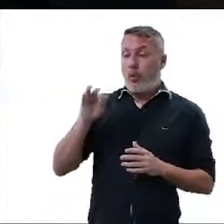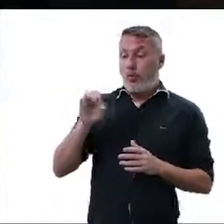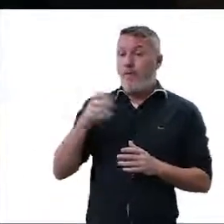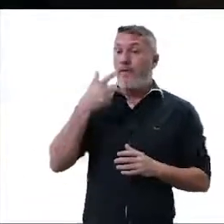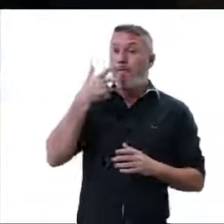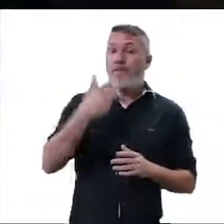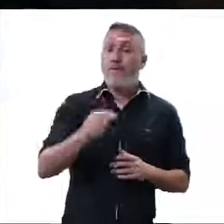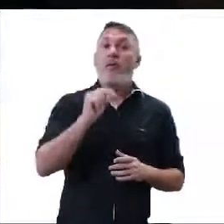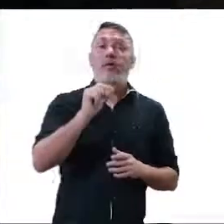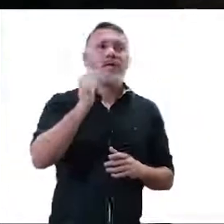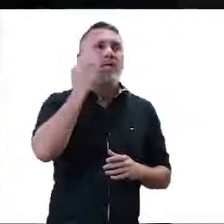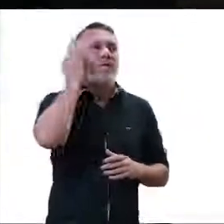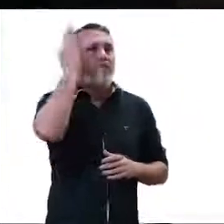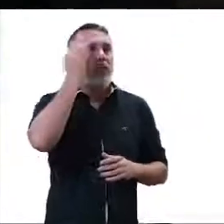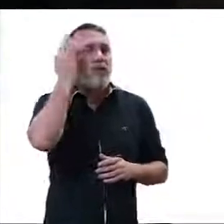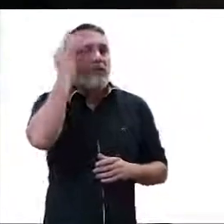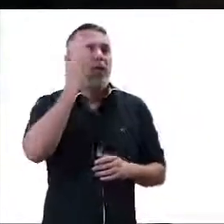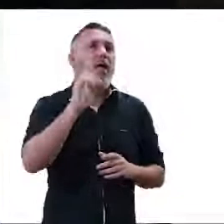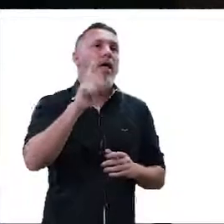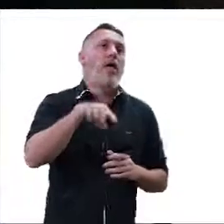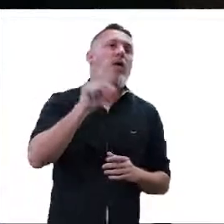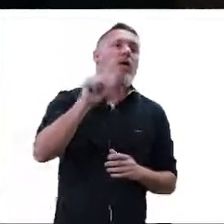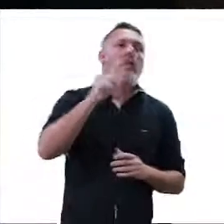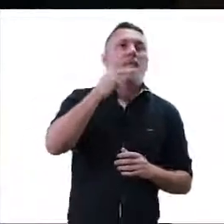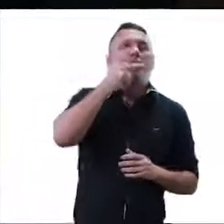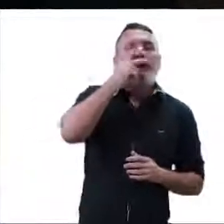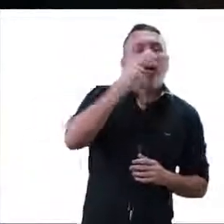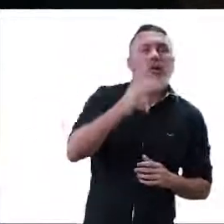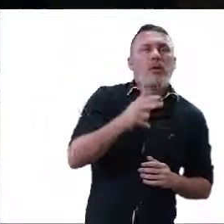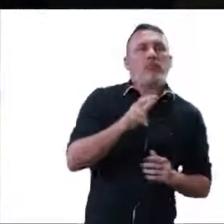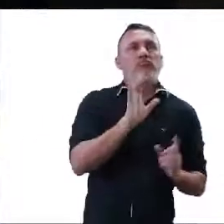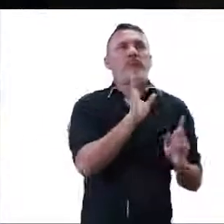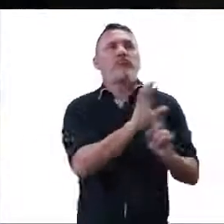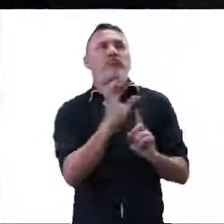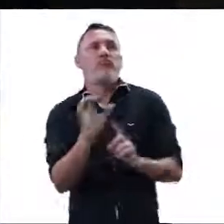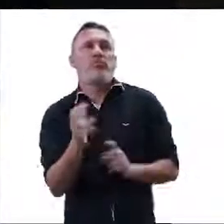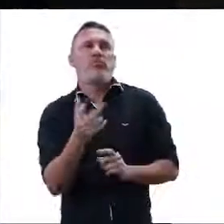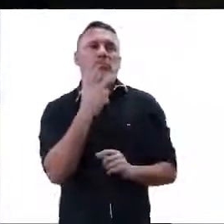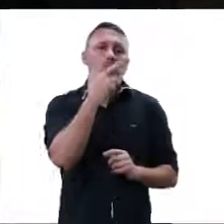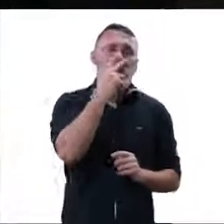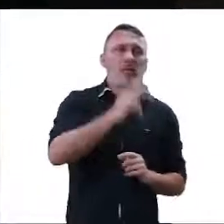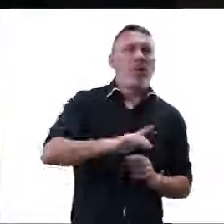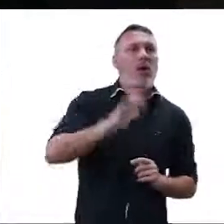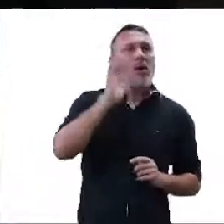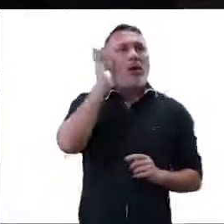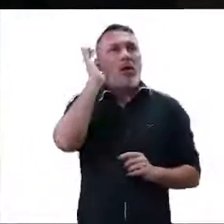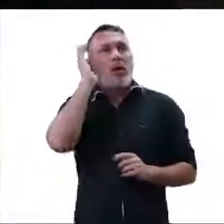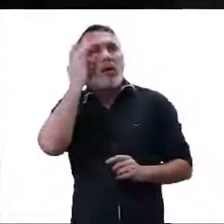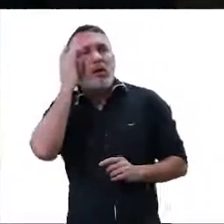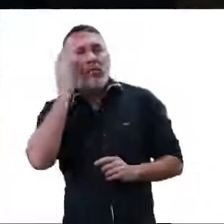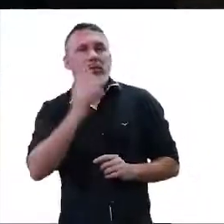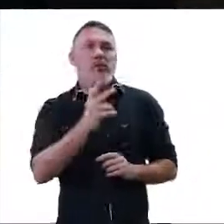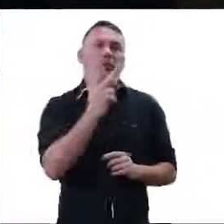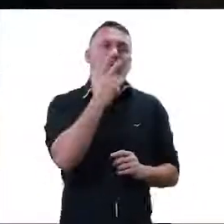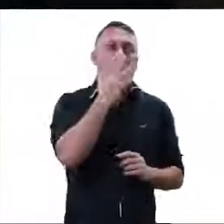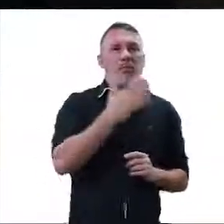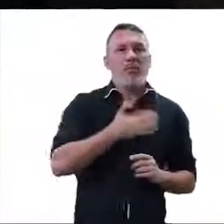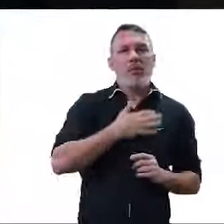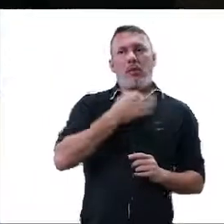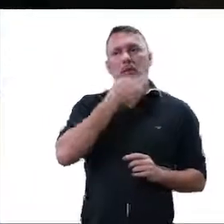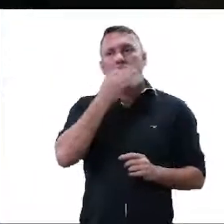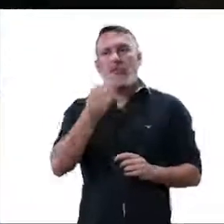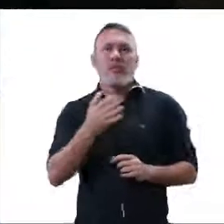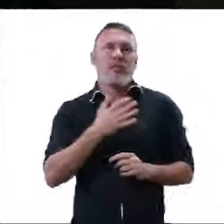especulação. Especular é você começar a enxergar a realidade a partir da sua própria ideia,